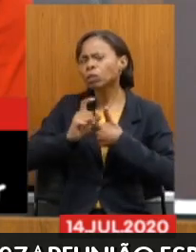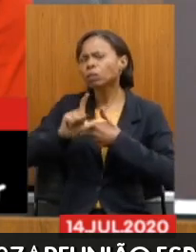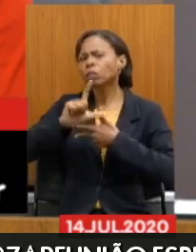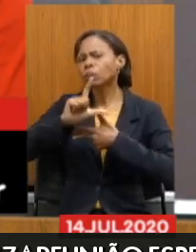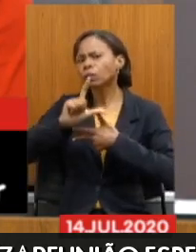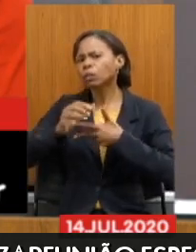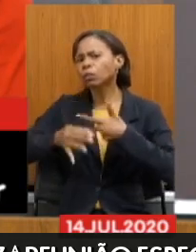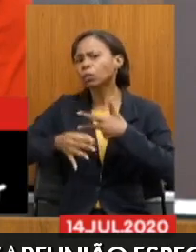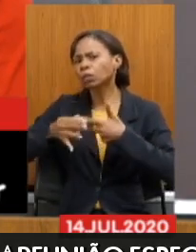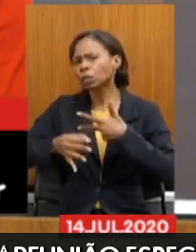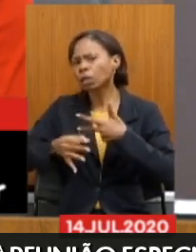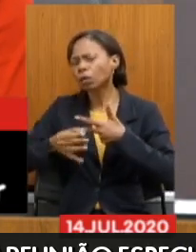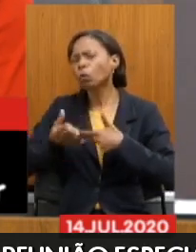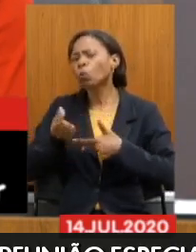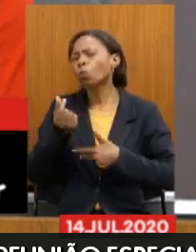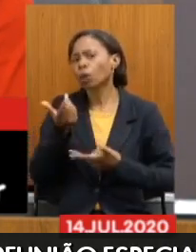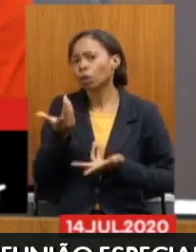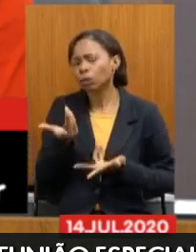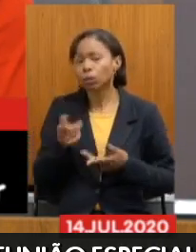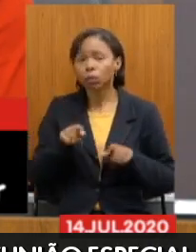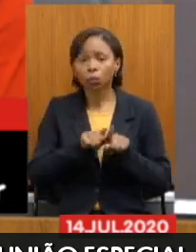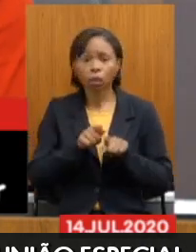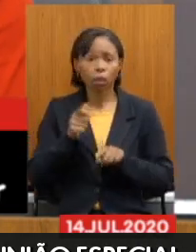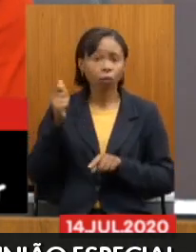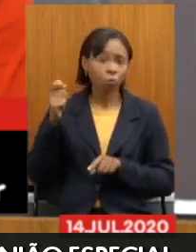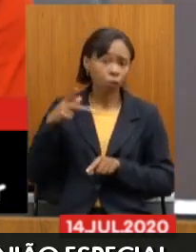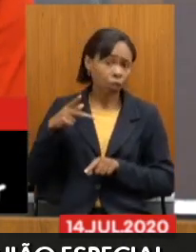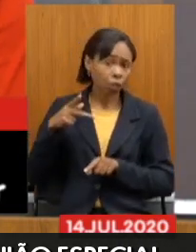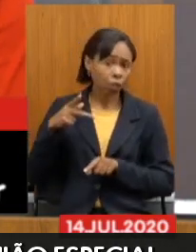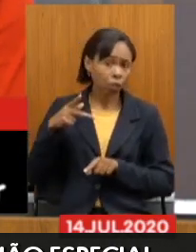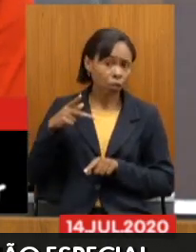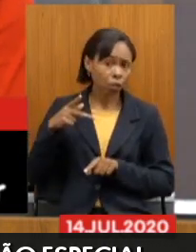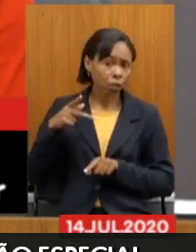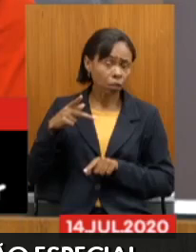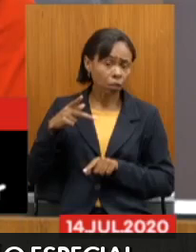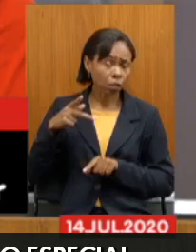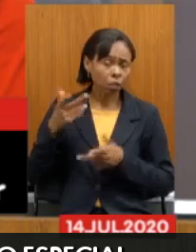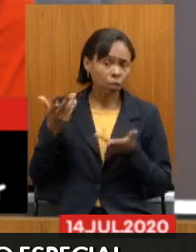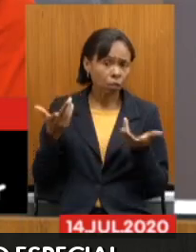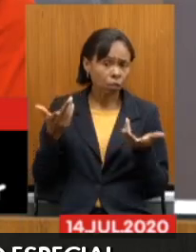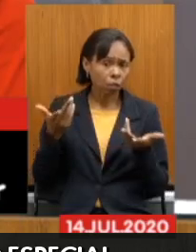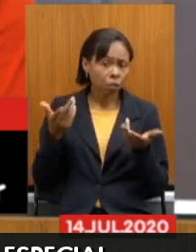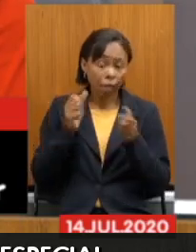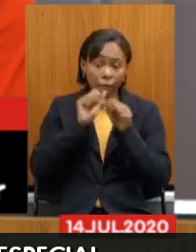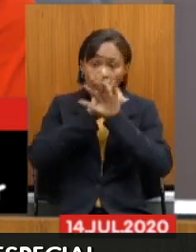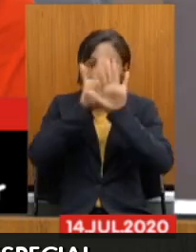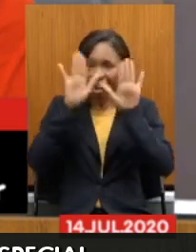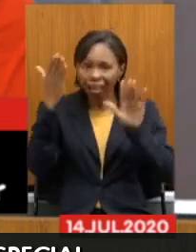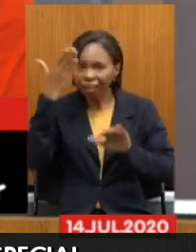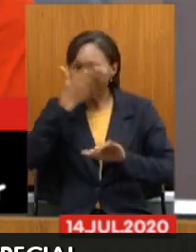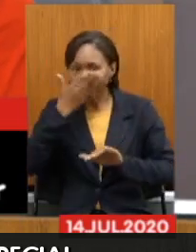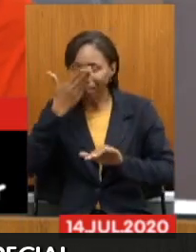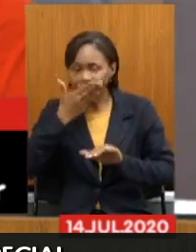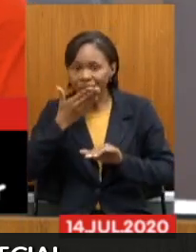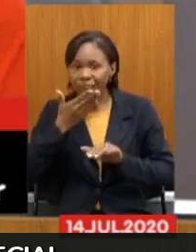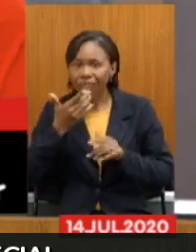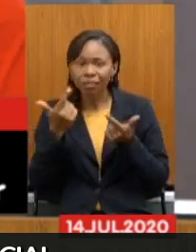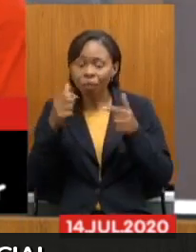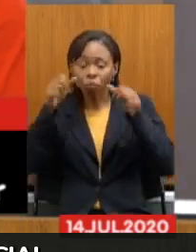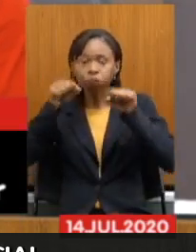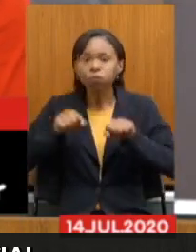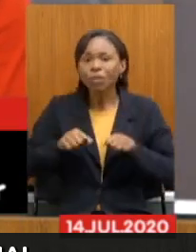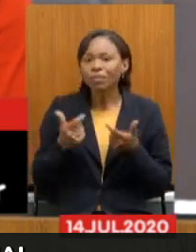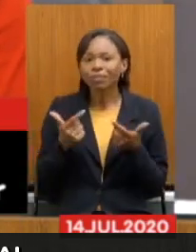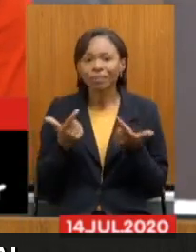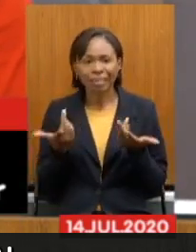legislativo e judiciário e dos aposentados dos mesmos poderes? Não há transparência na gestão do governador. De Juiz de Fora,